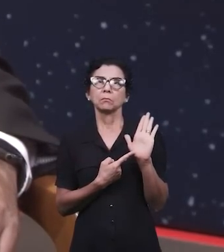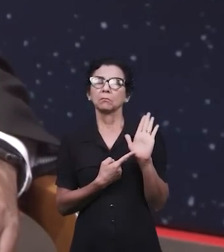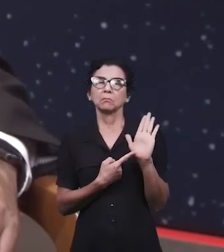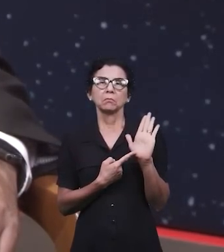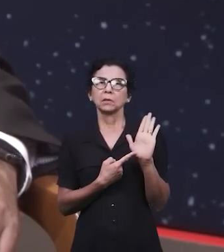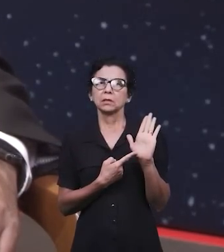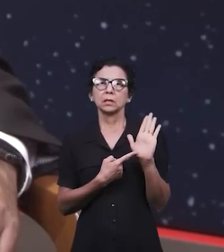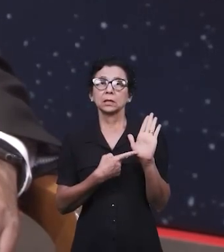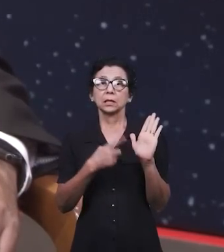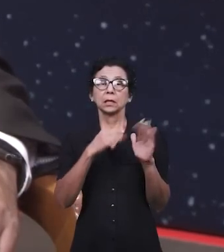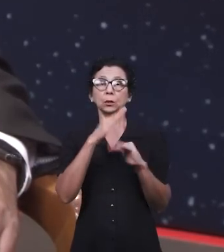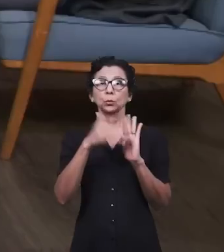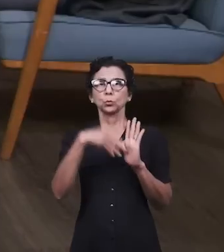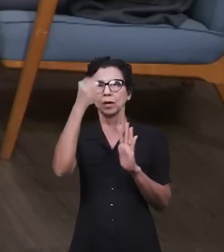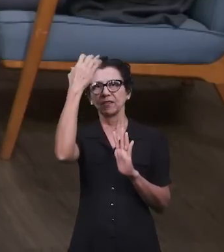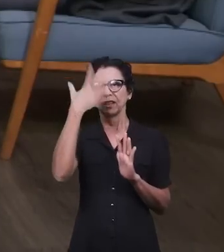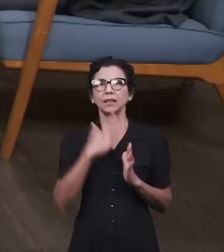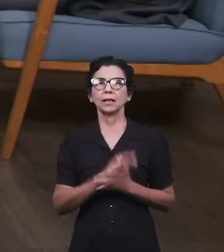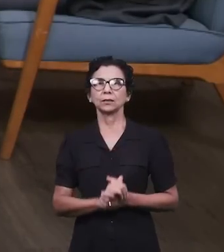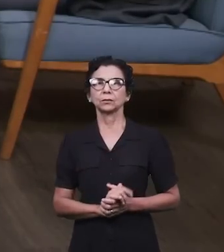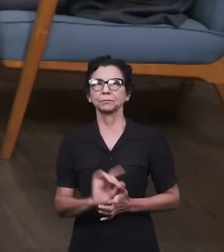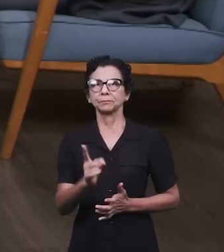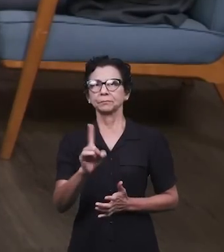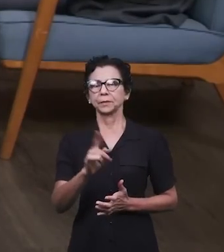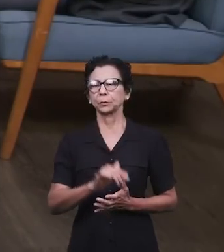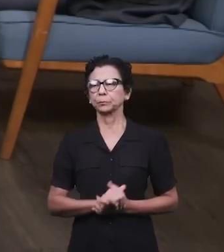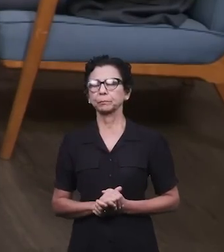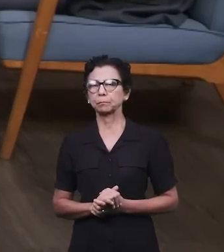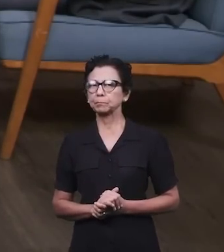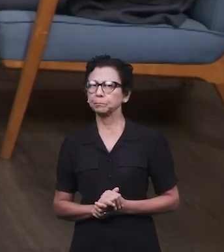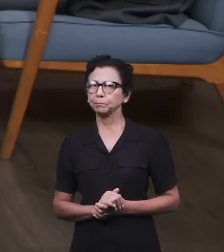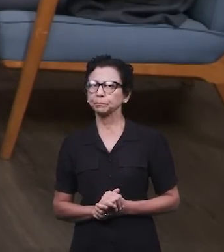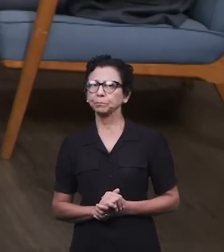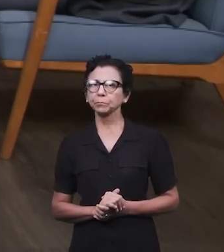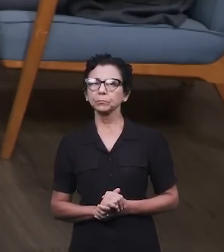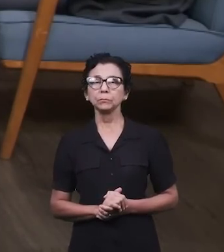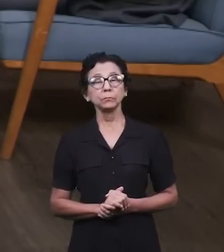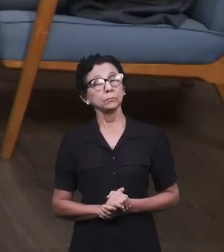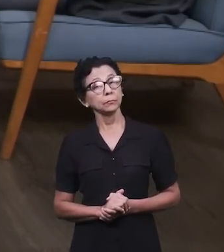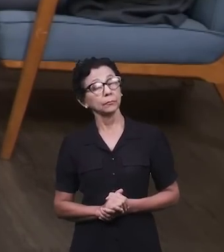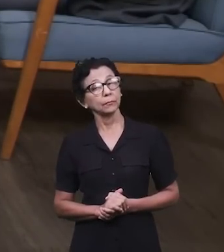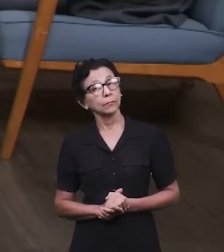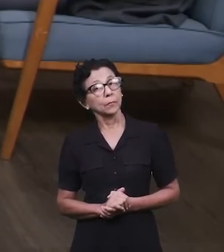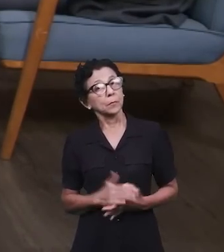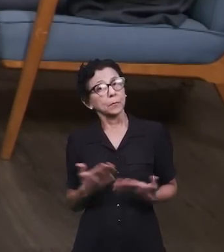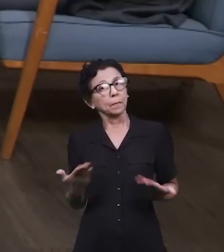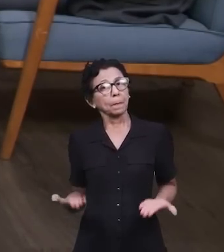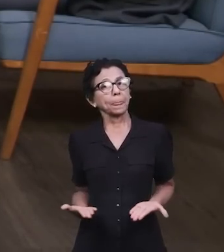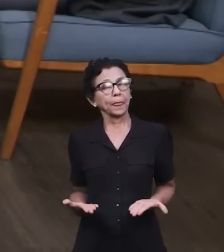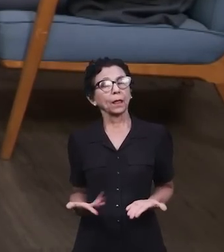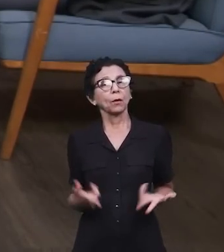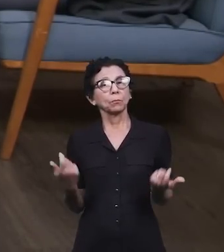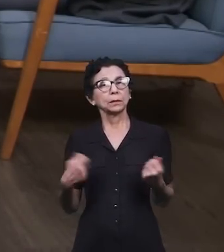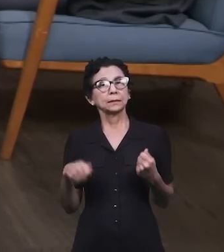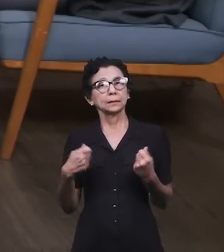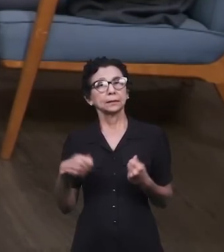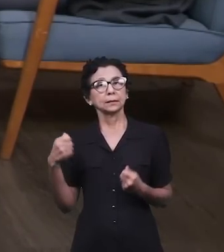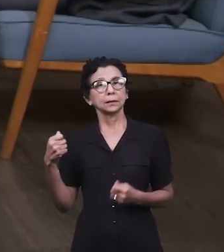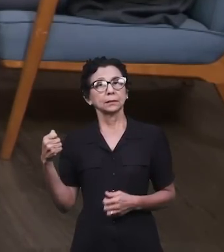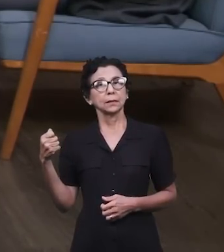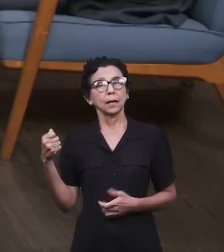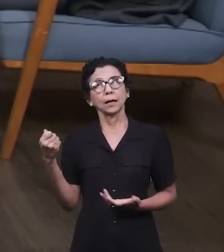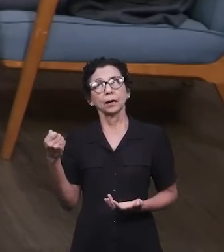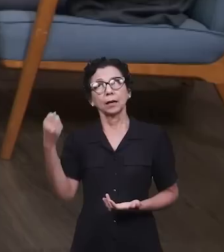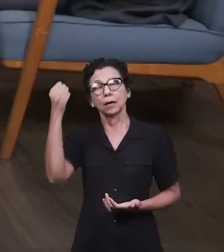está totalmente revelado, e não é. Ou você tem a revelação do Espírito Santo, porque senão não haveria essa